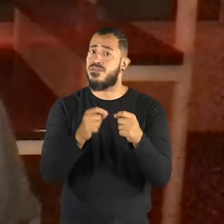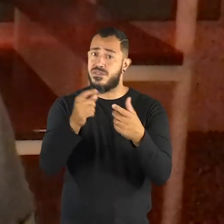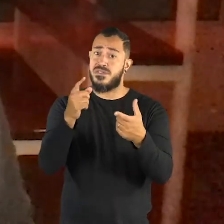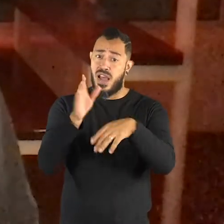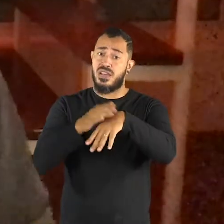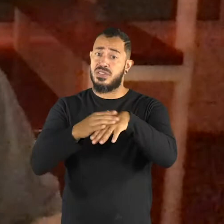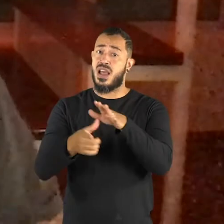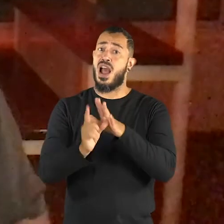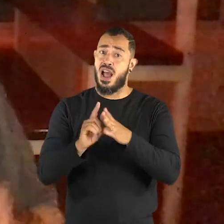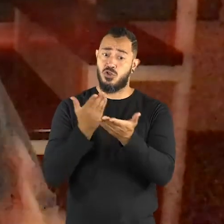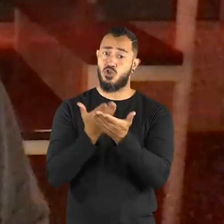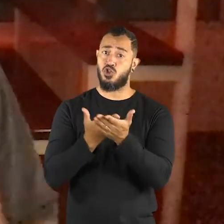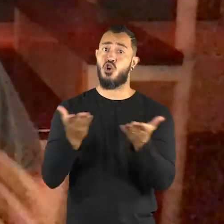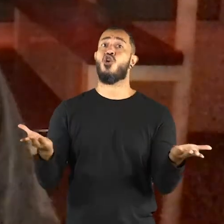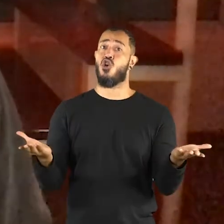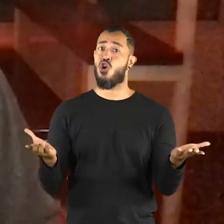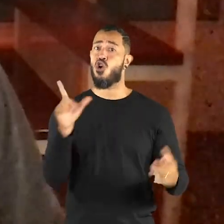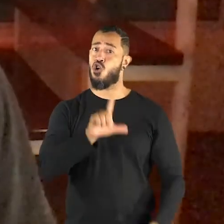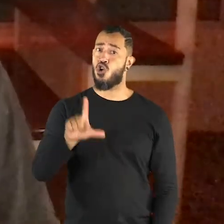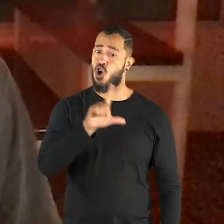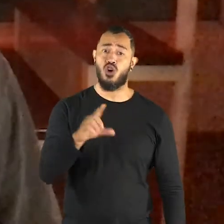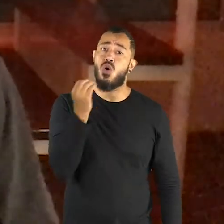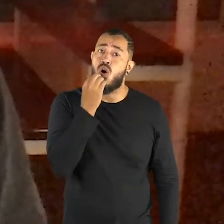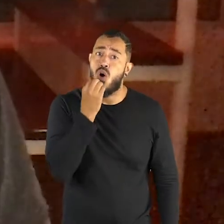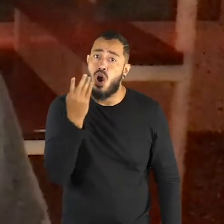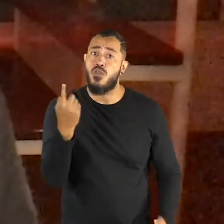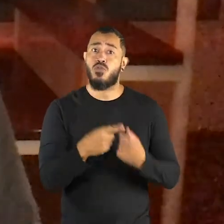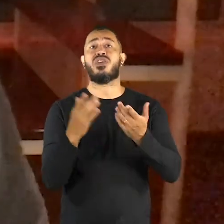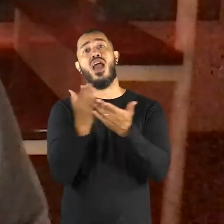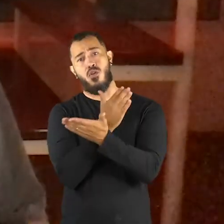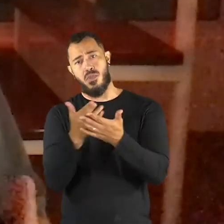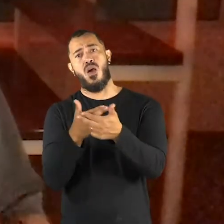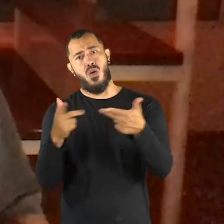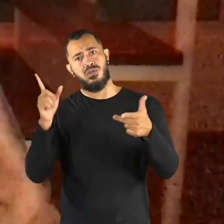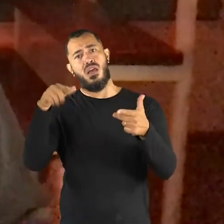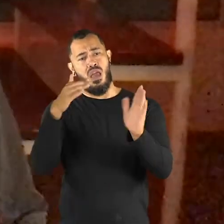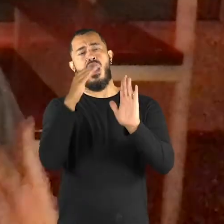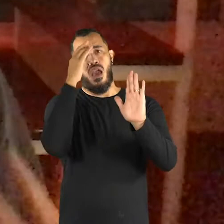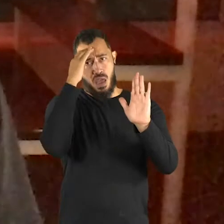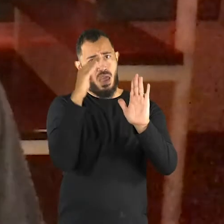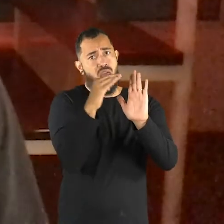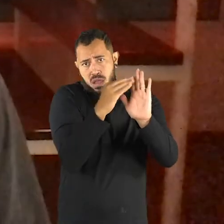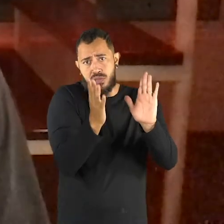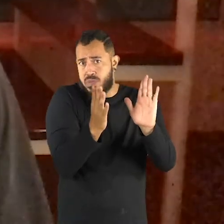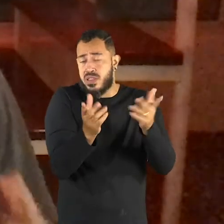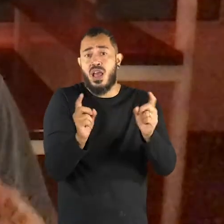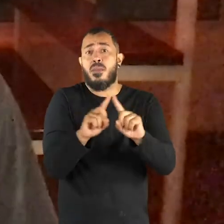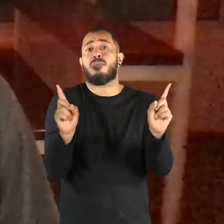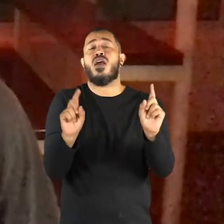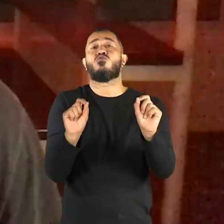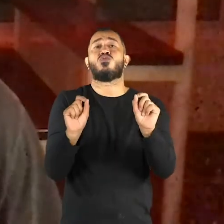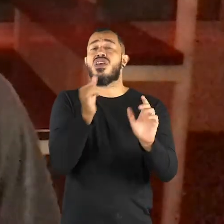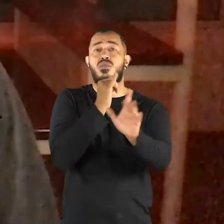se programou. Lógico que há que respeitar algumas coisas, porque algumas delas são feitas para contar a história, mas se você